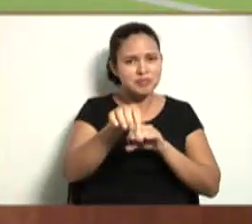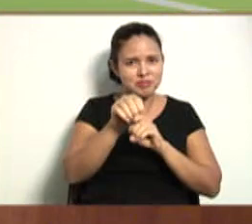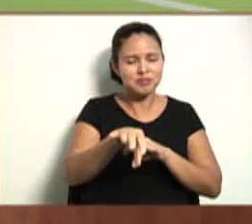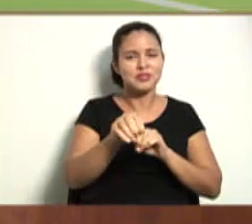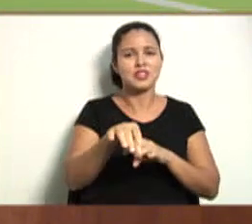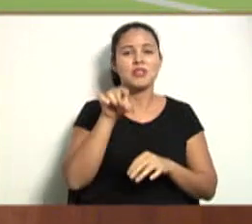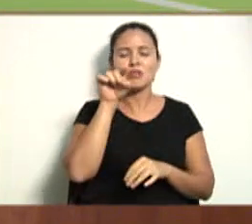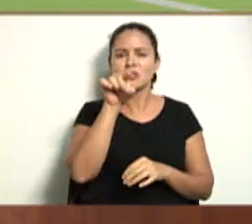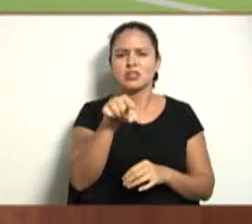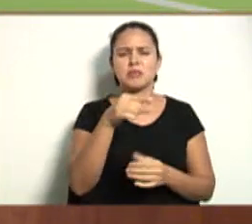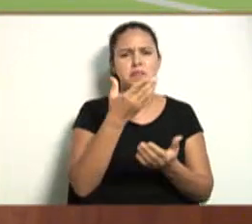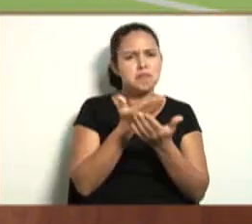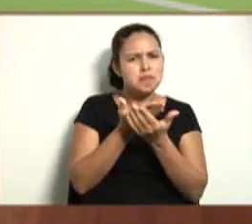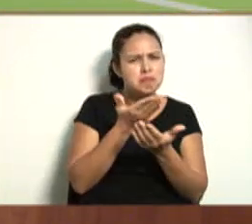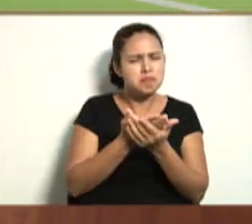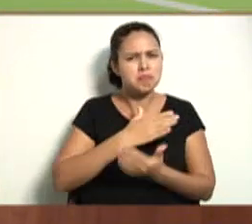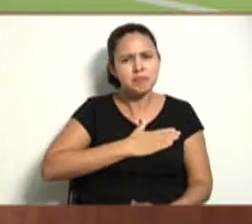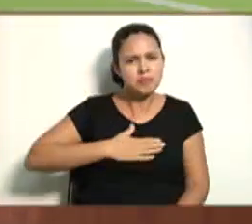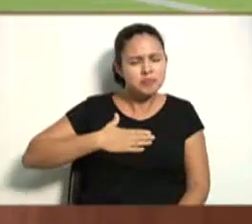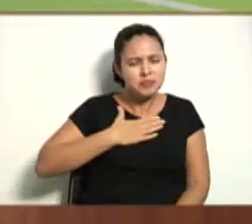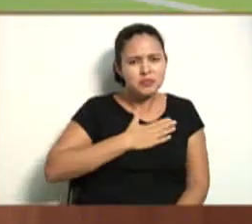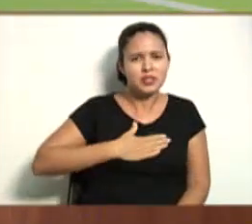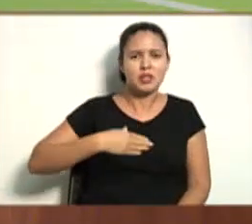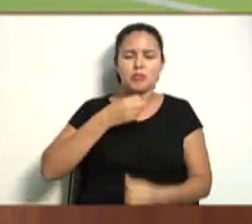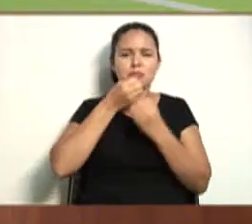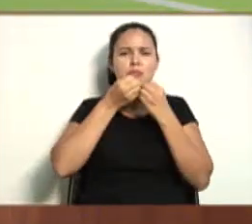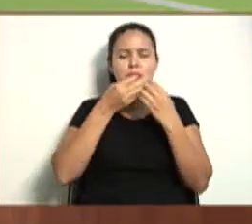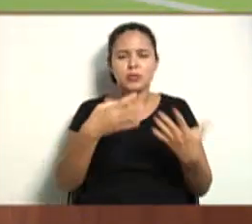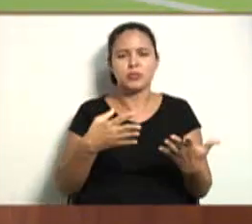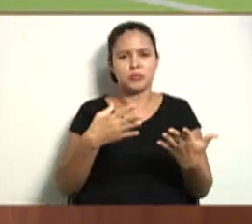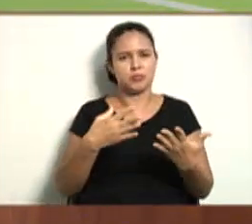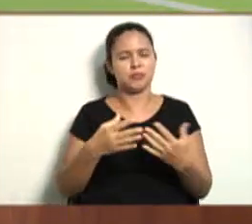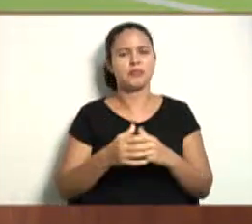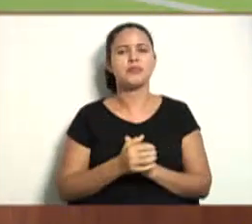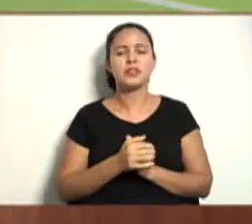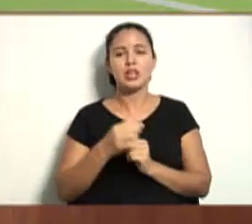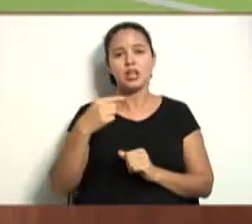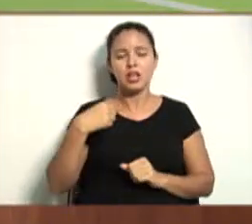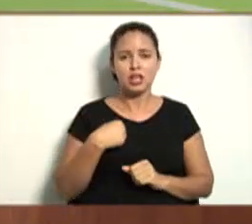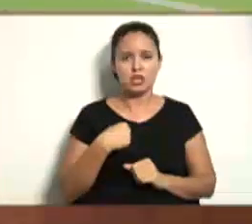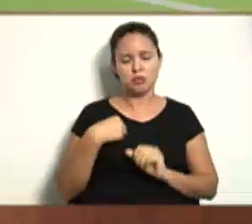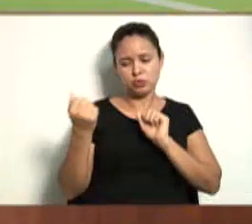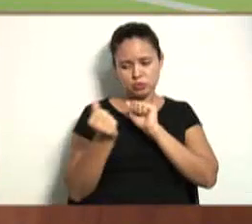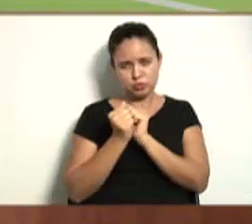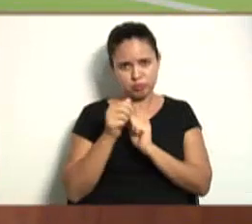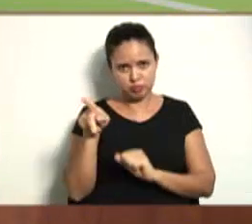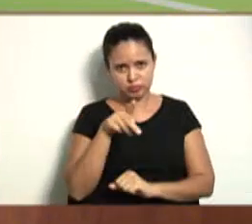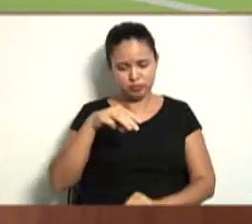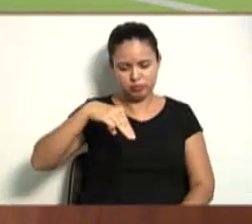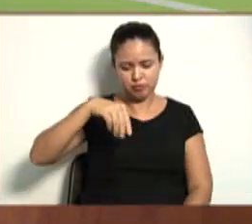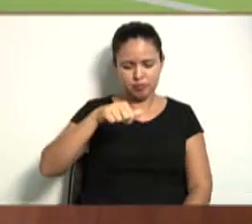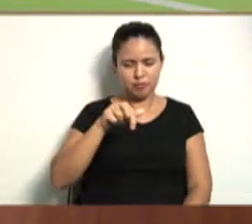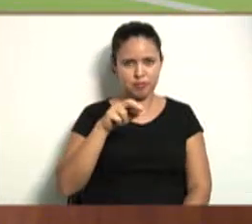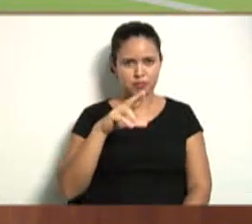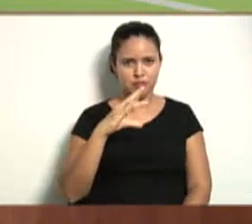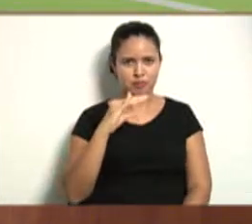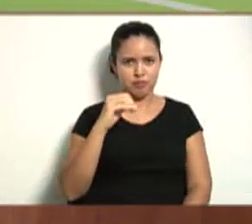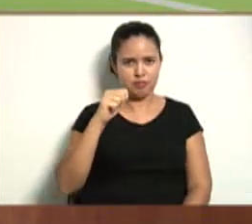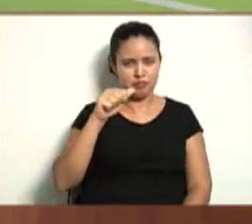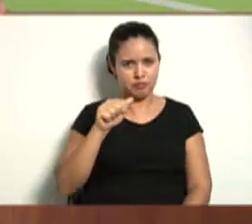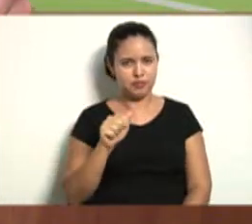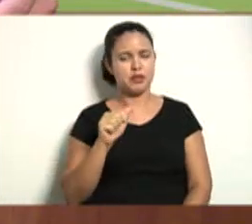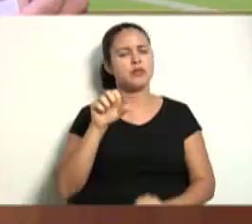você irá adorar, é muito bom. A professora Márcia começou a se apresentar,